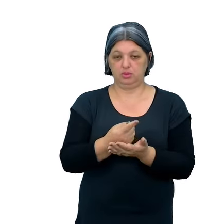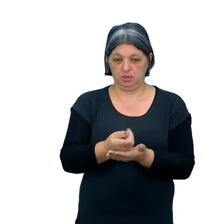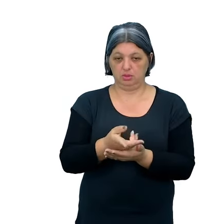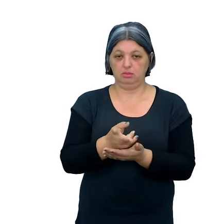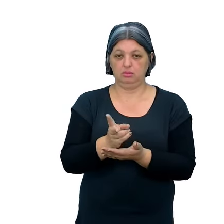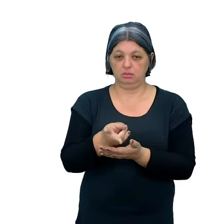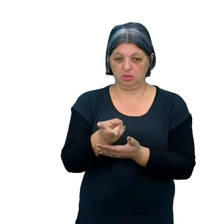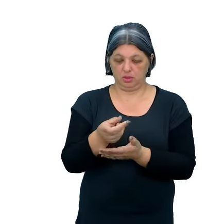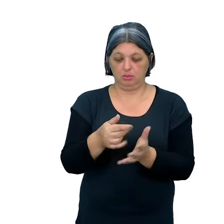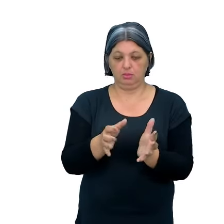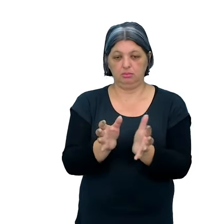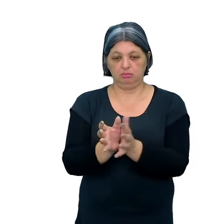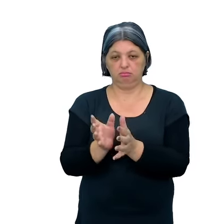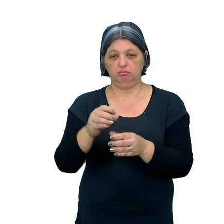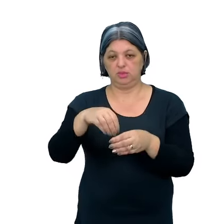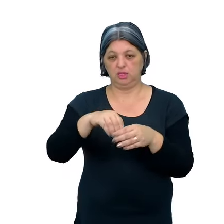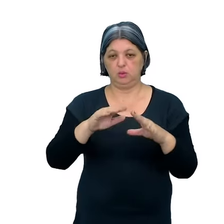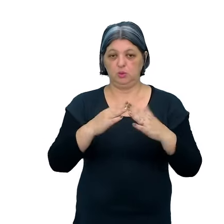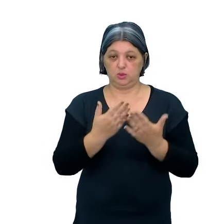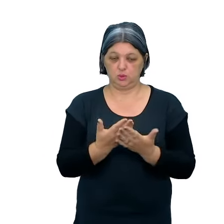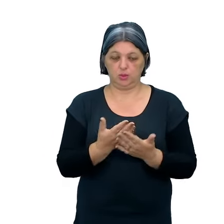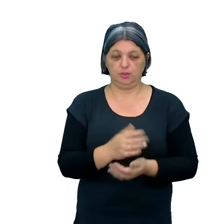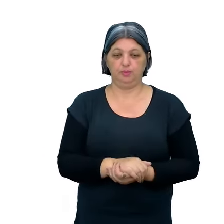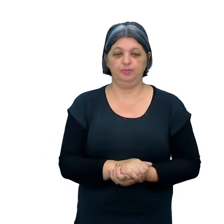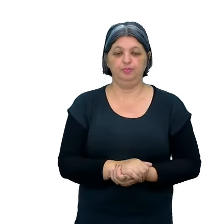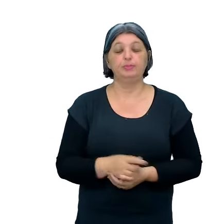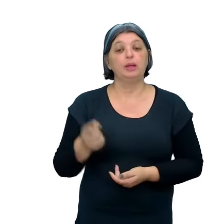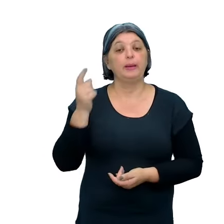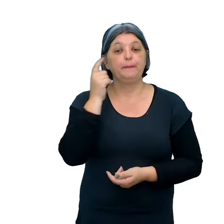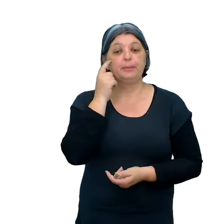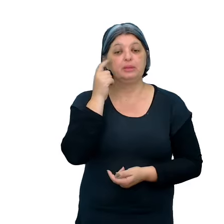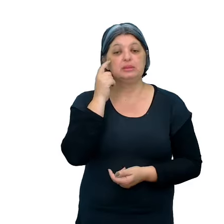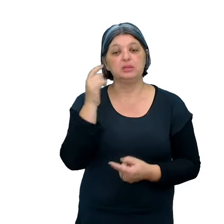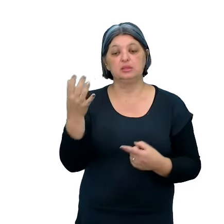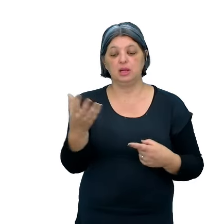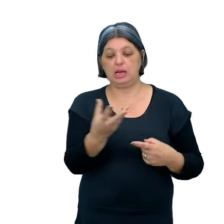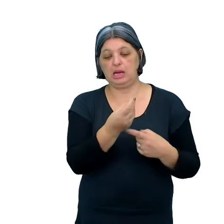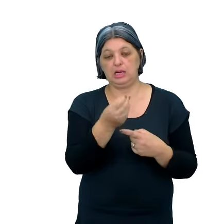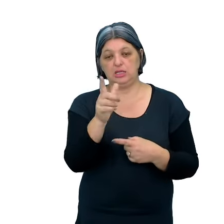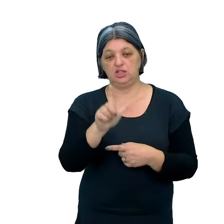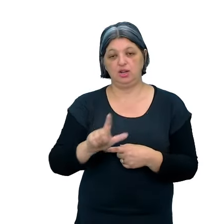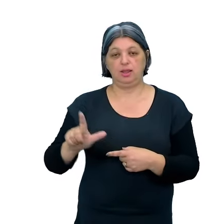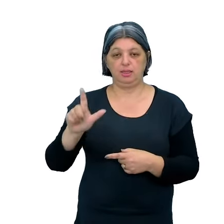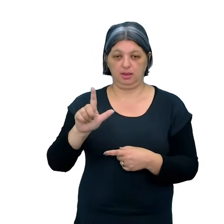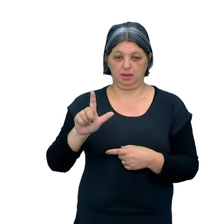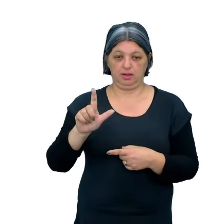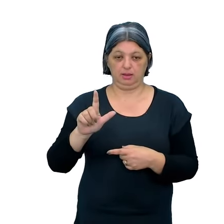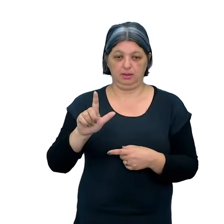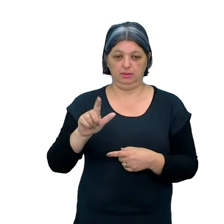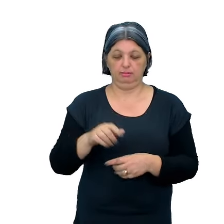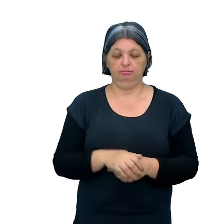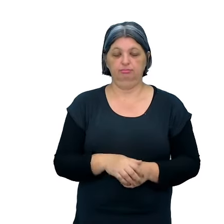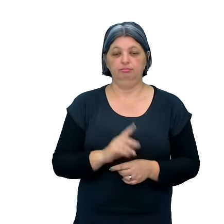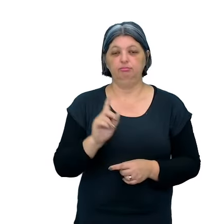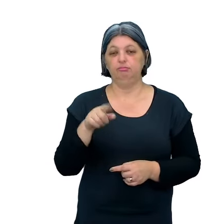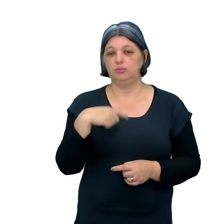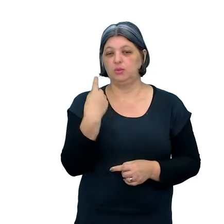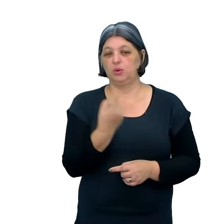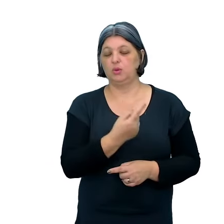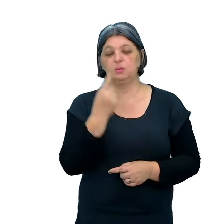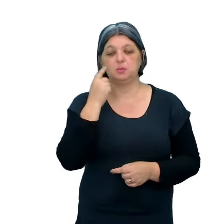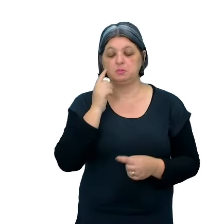circulando pela escola. Quando nós pensamos em artístico literário, nós estamos aqui promovendo, né,